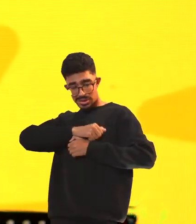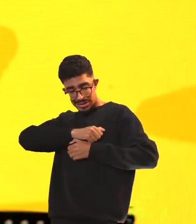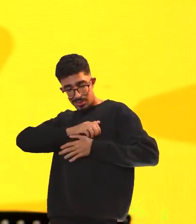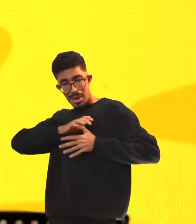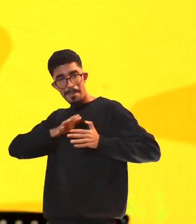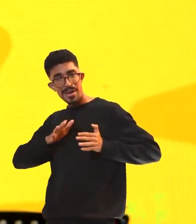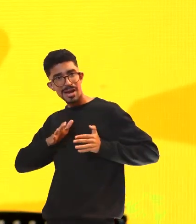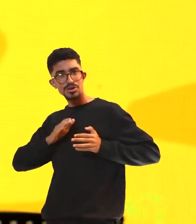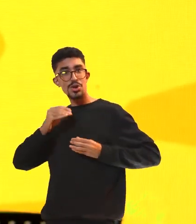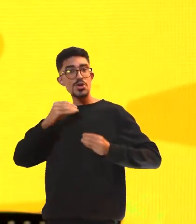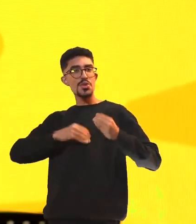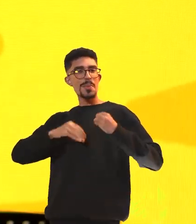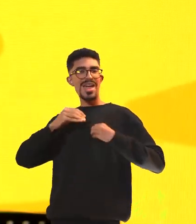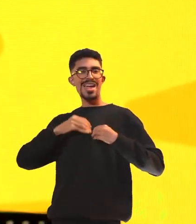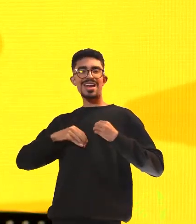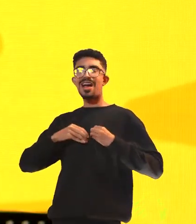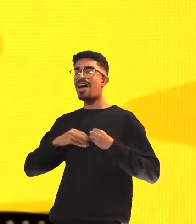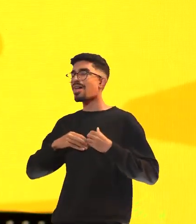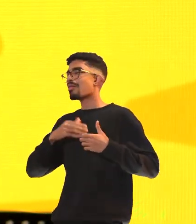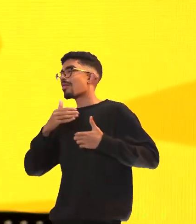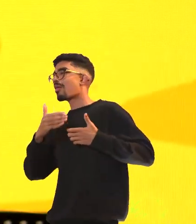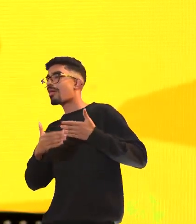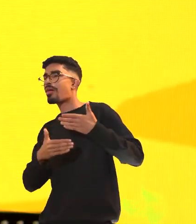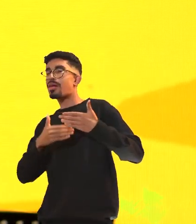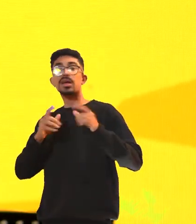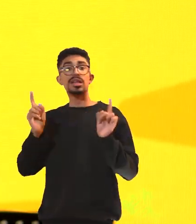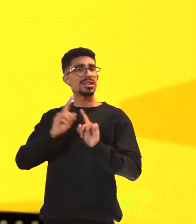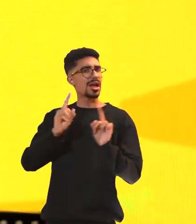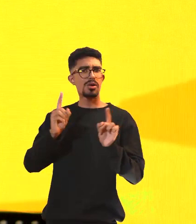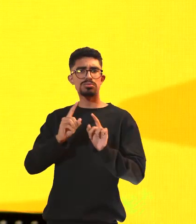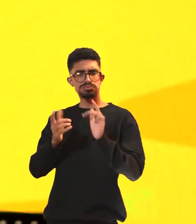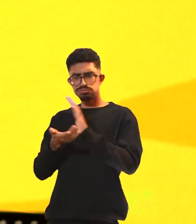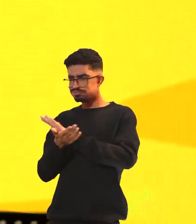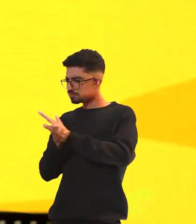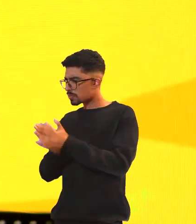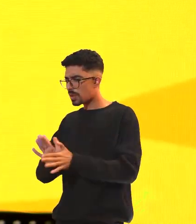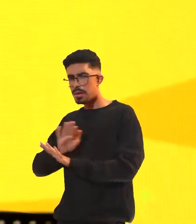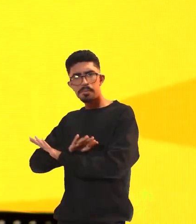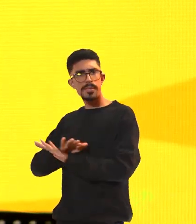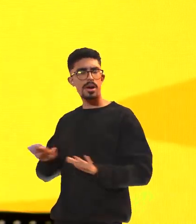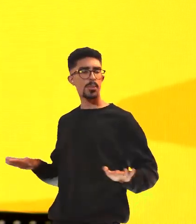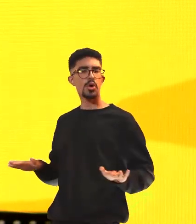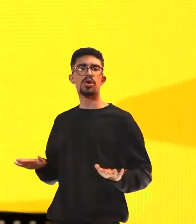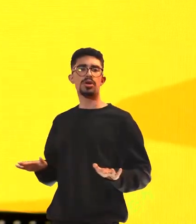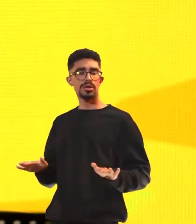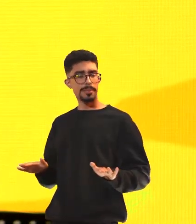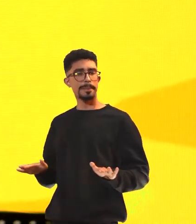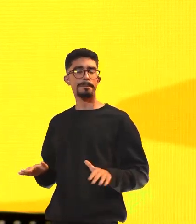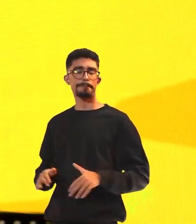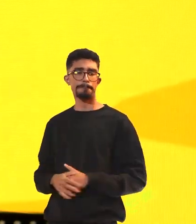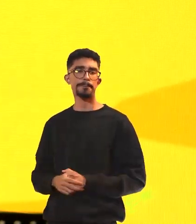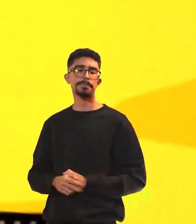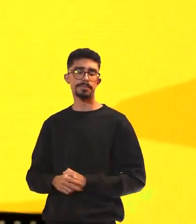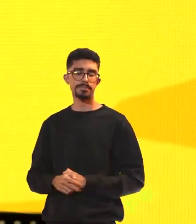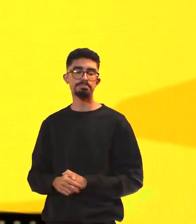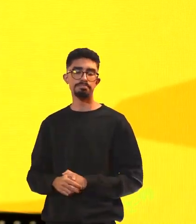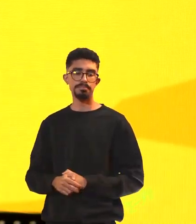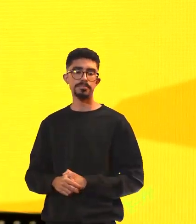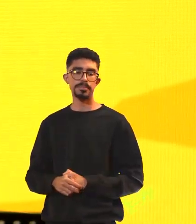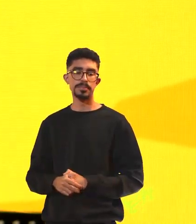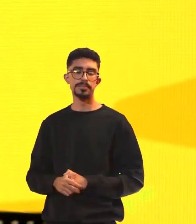esses processos, não insistir no erro, não insistir no pecado, não ir adiante, não levar